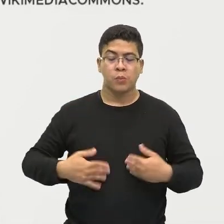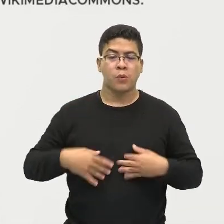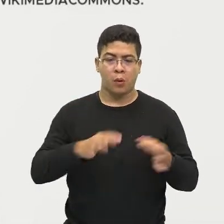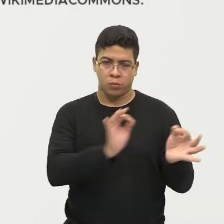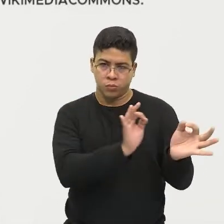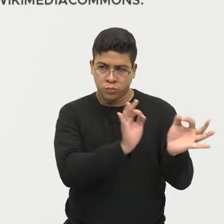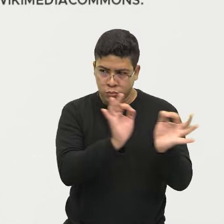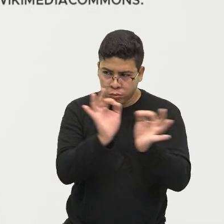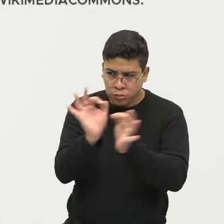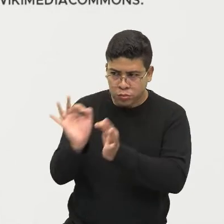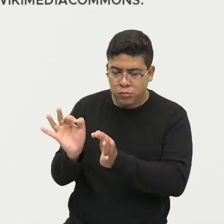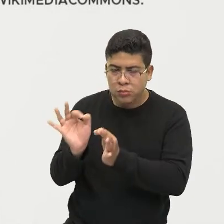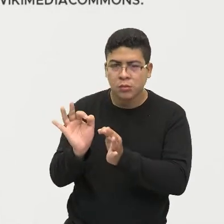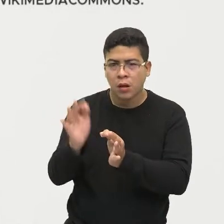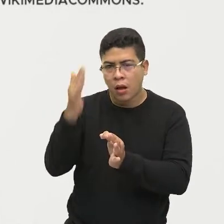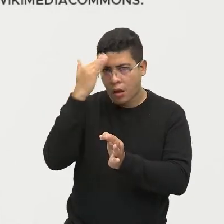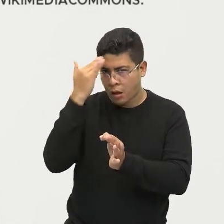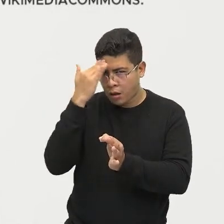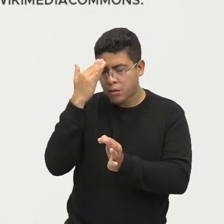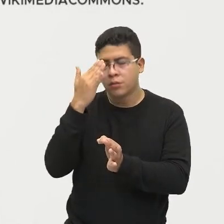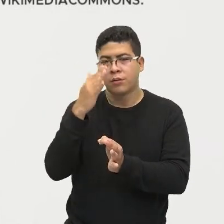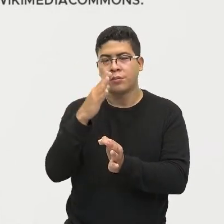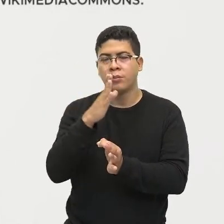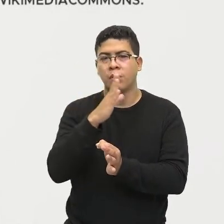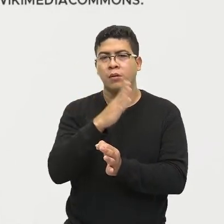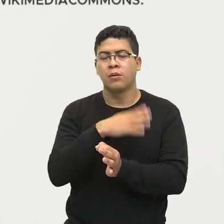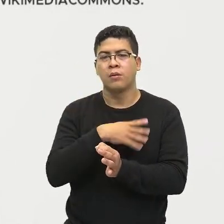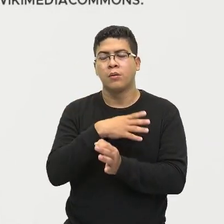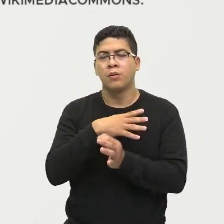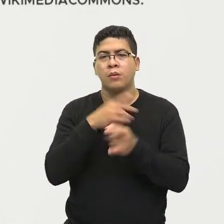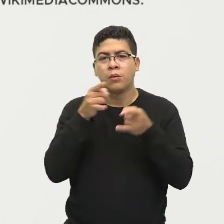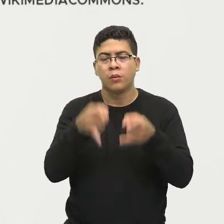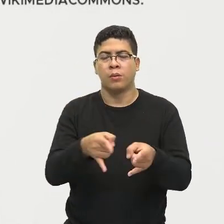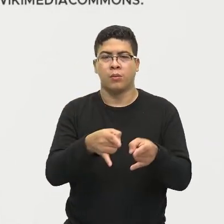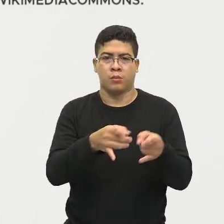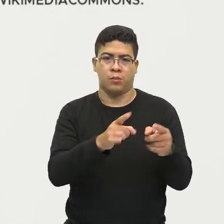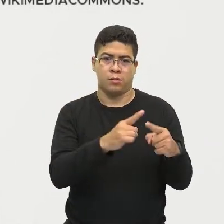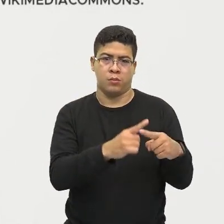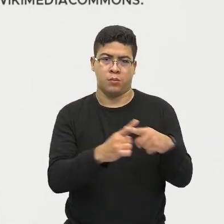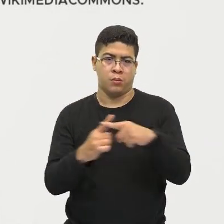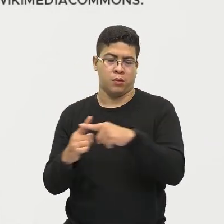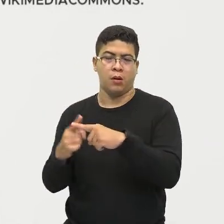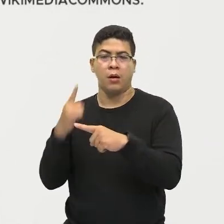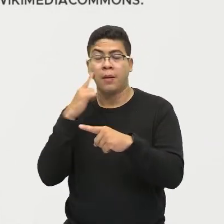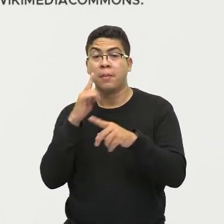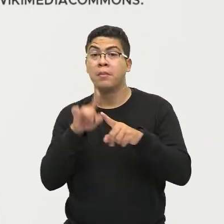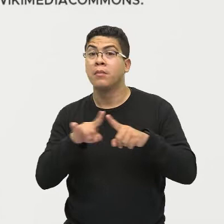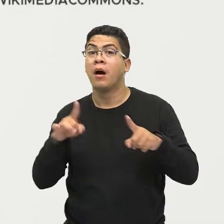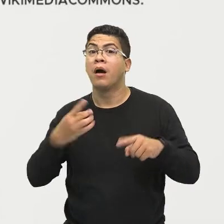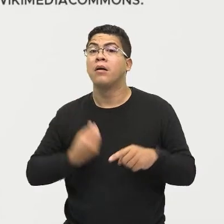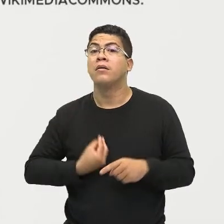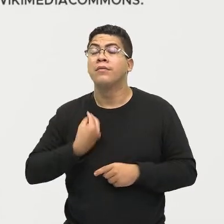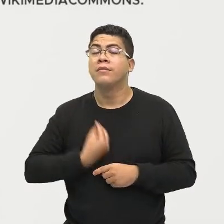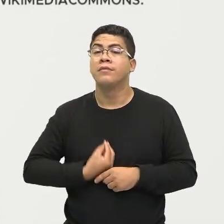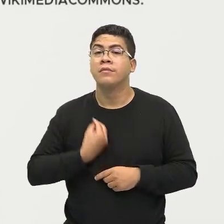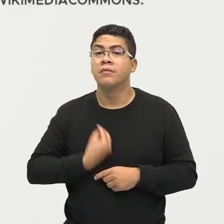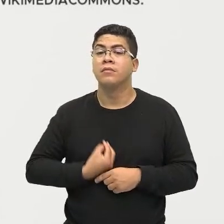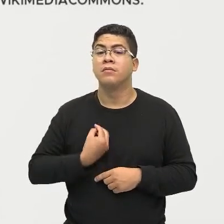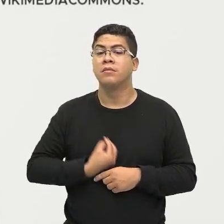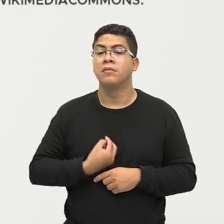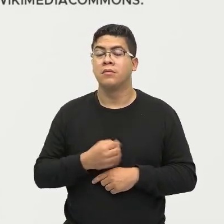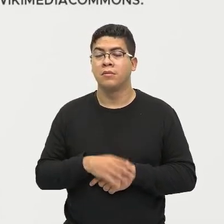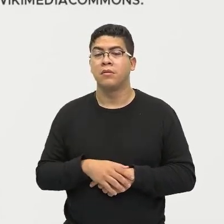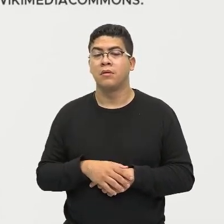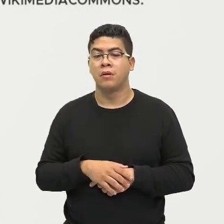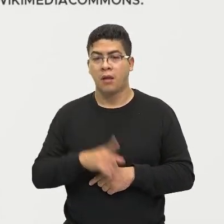passou, lá o morto, né? Mas aqui ele diz que a vida é